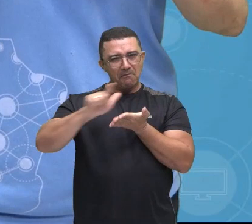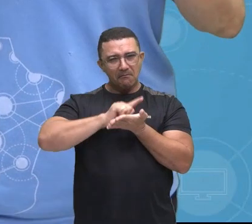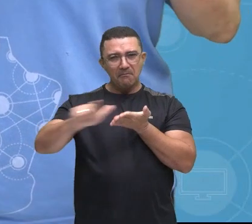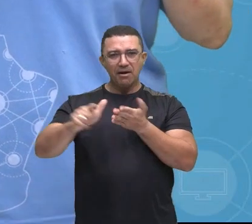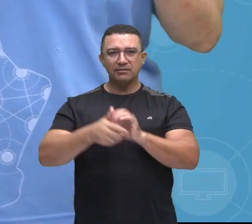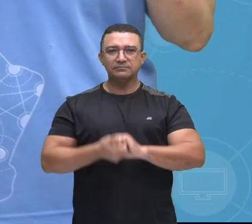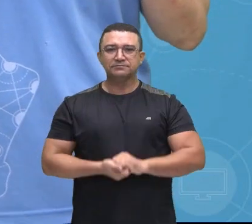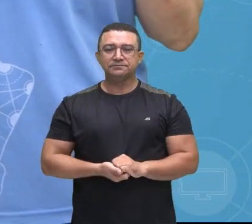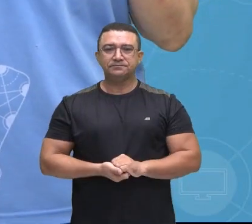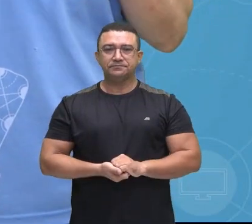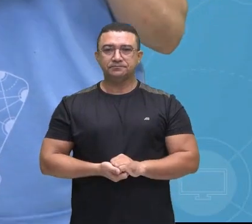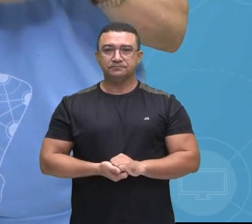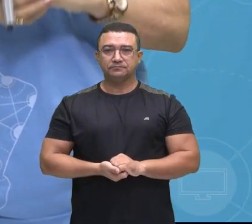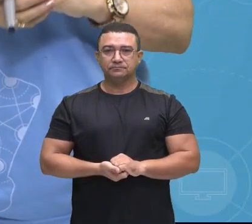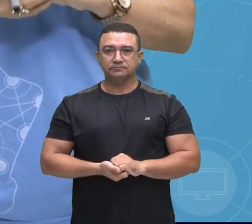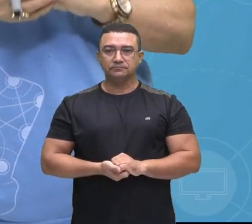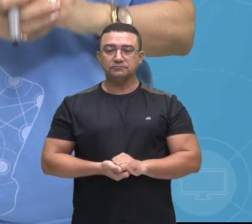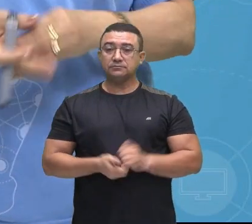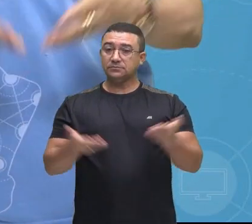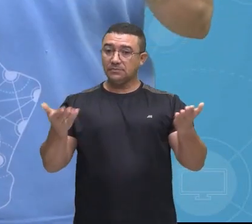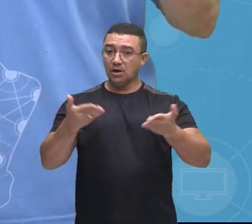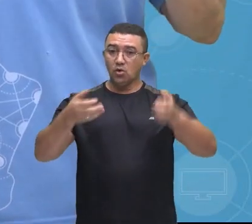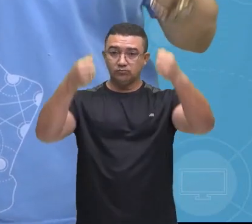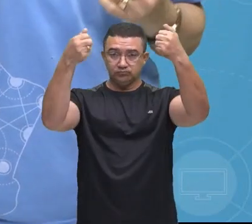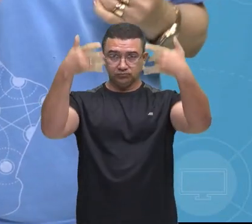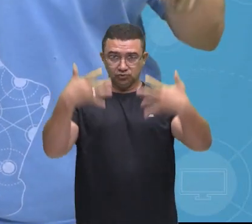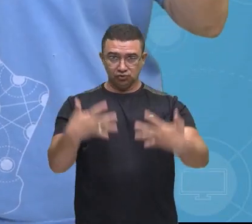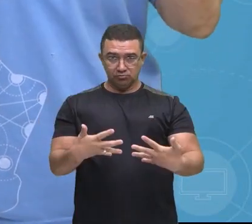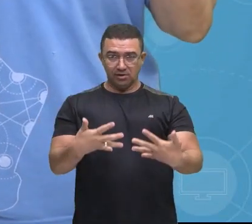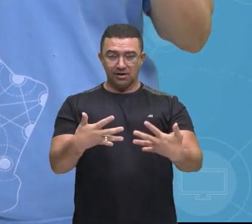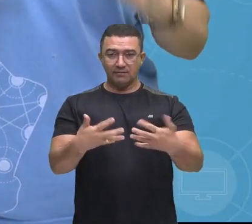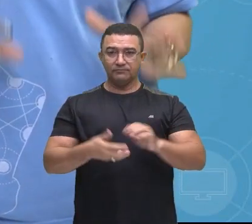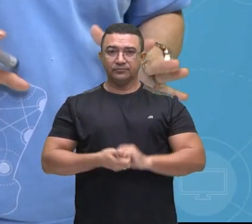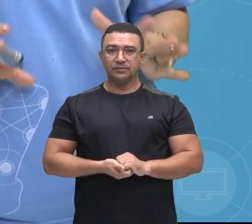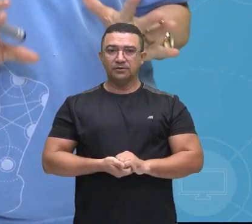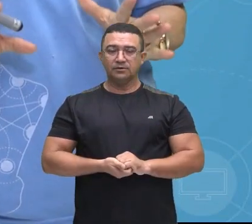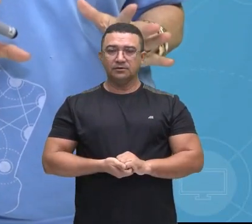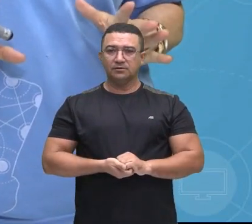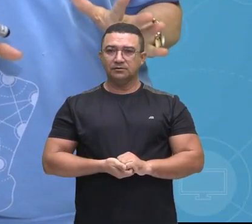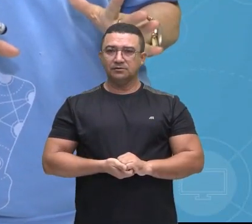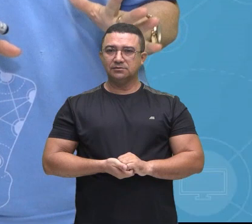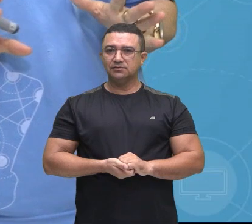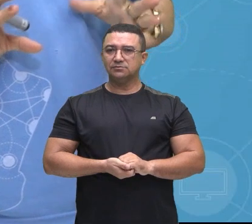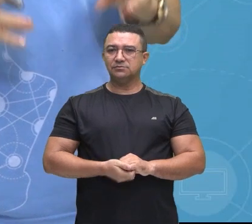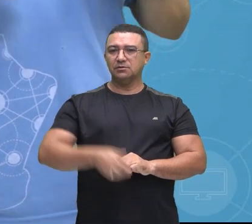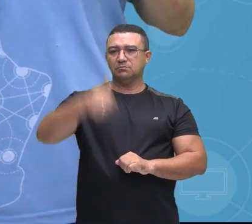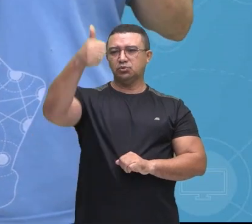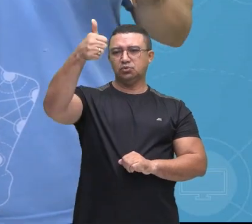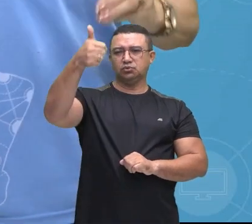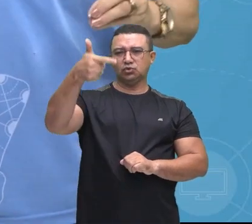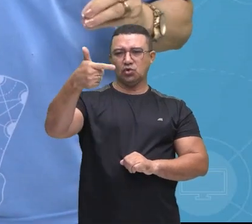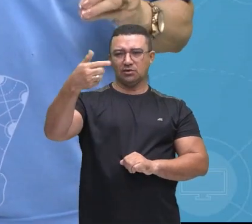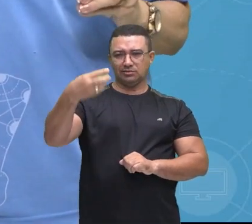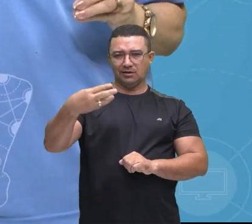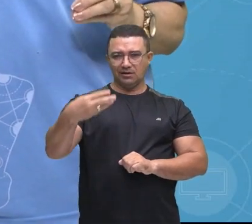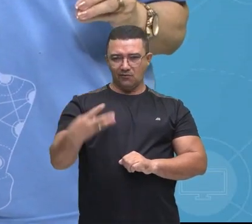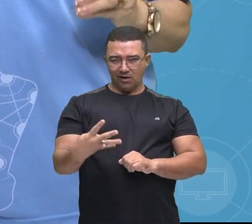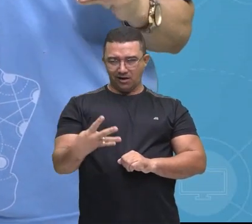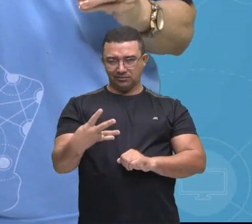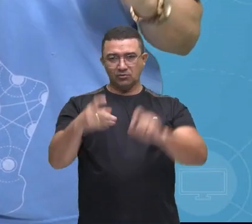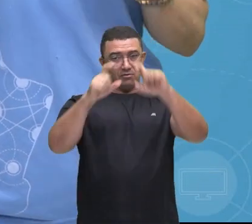gente. Agora vamos explicar para você uma explicação extra desses parágrafos todinho. No